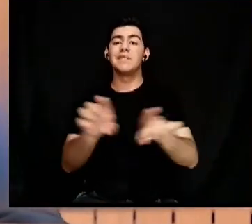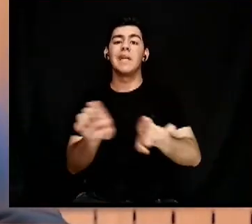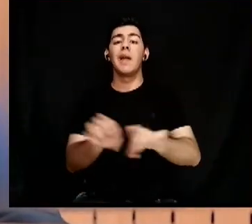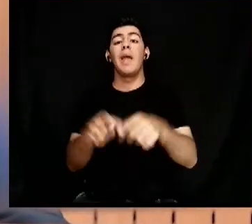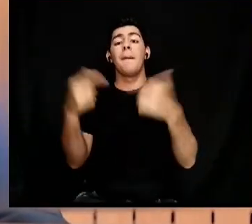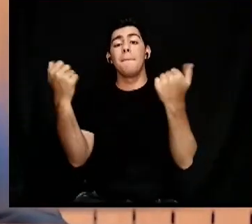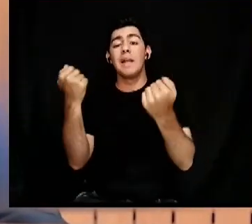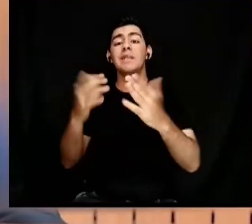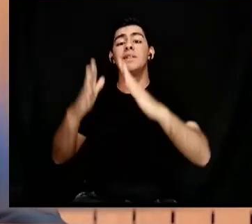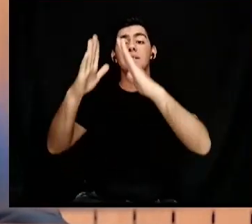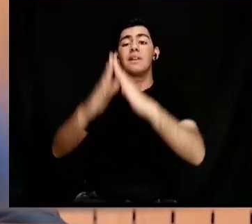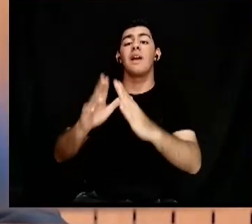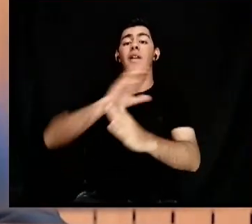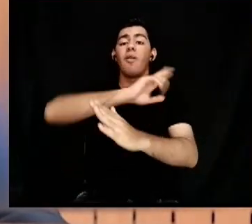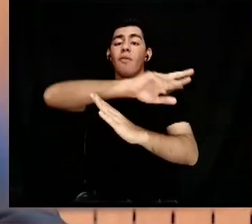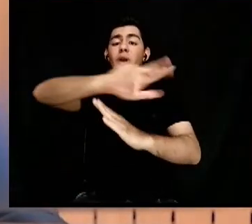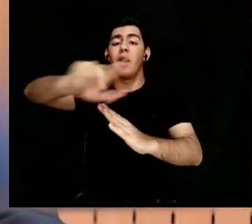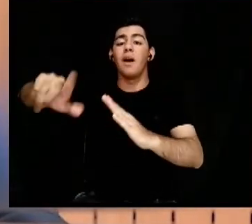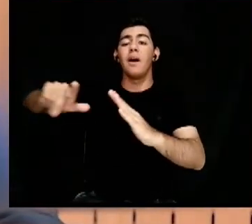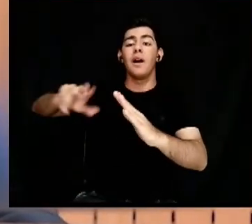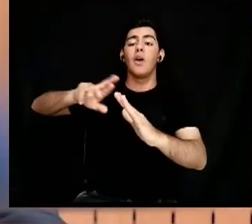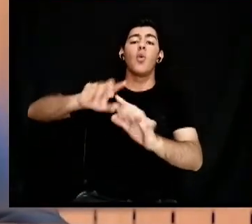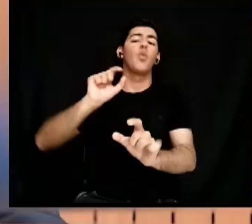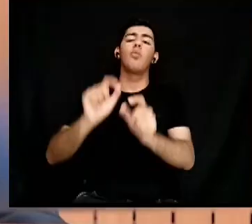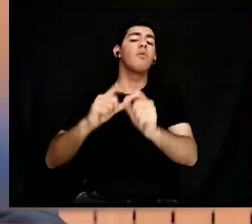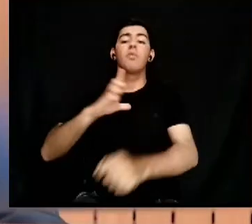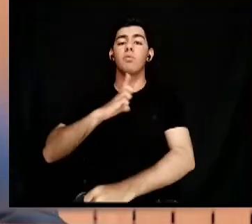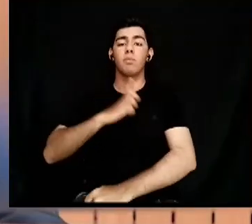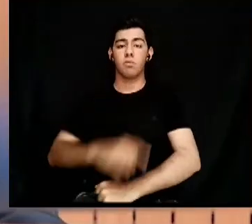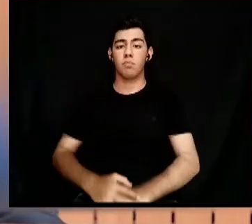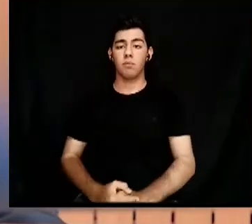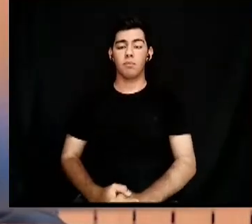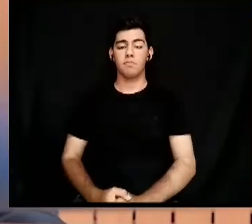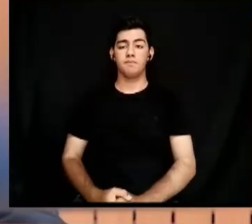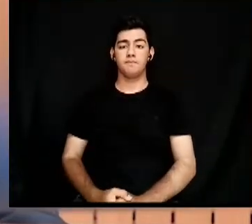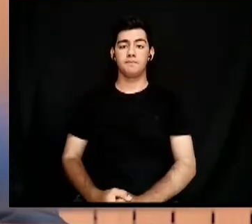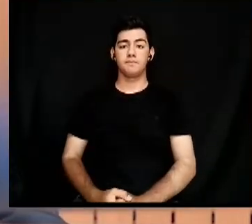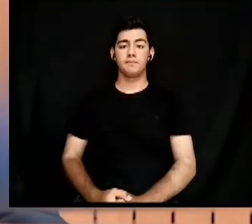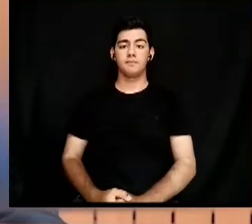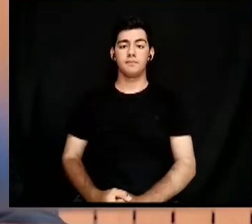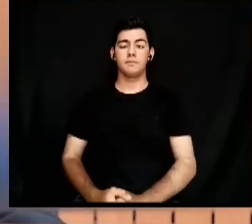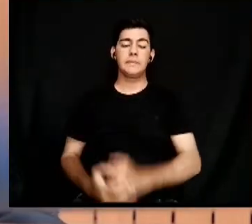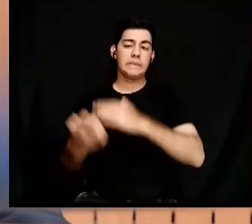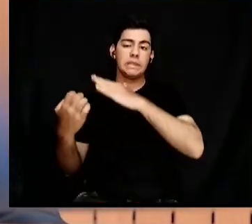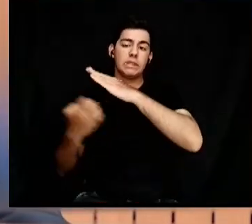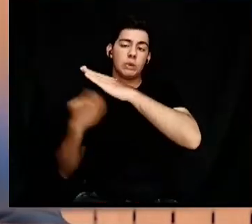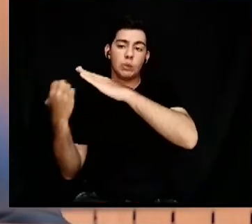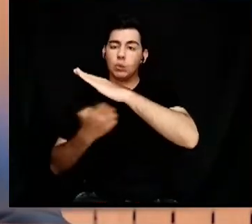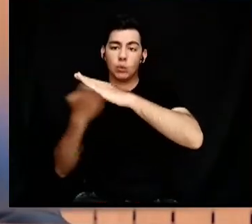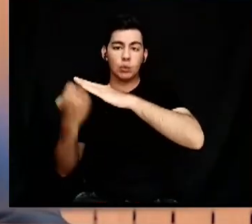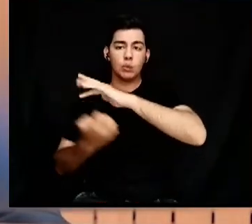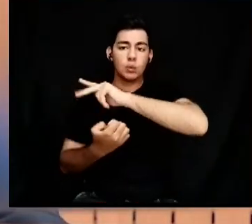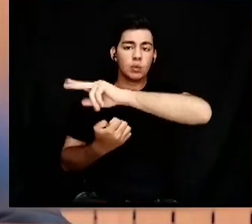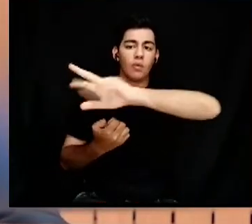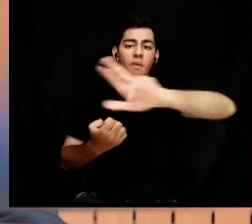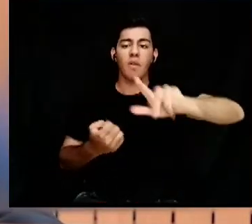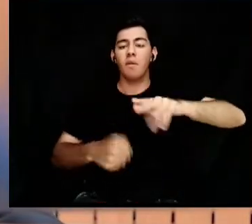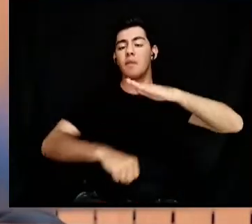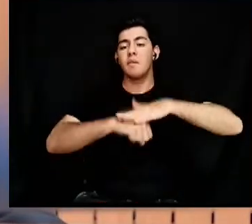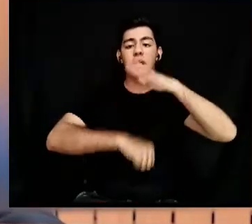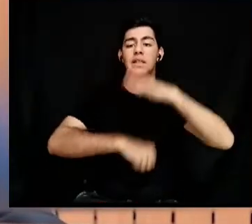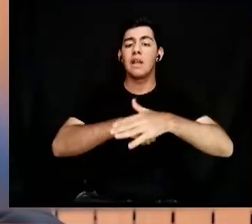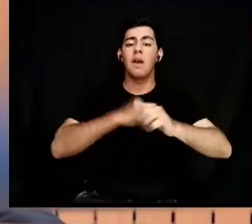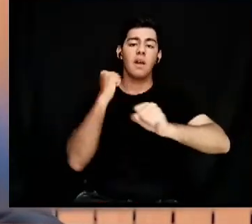O que nós temos são várias empresas empreendedoras imobiliárias construindo na